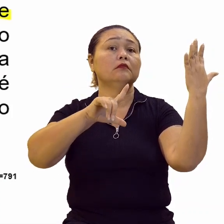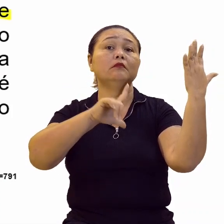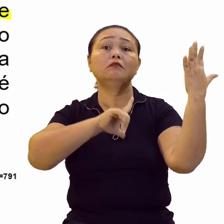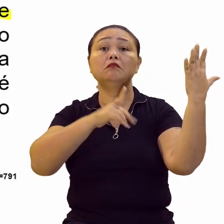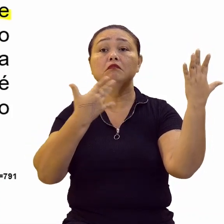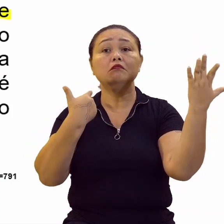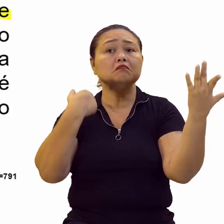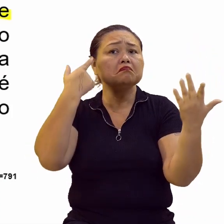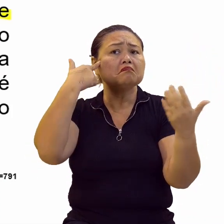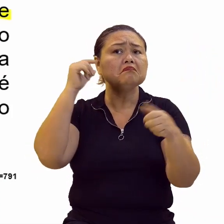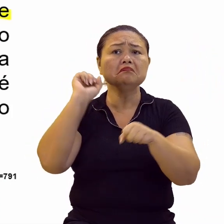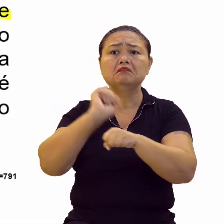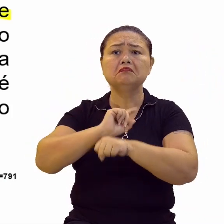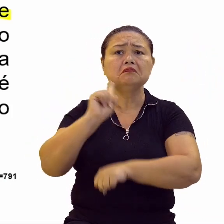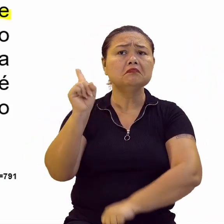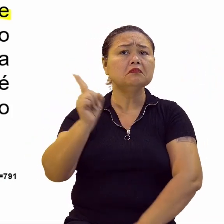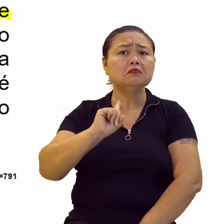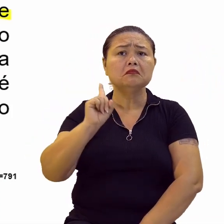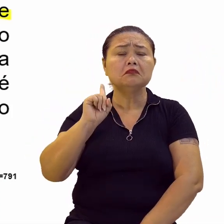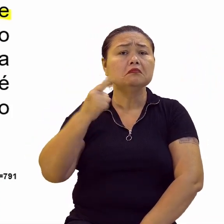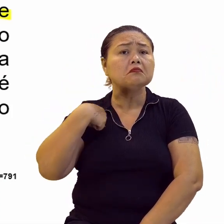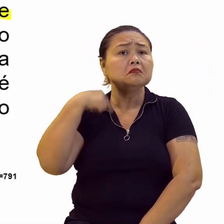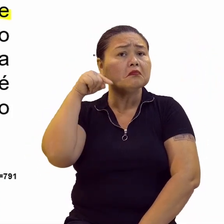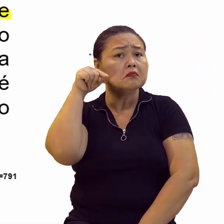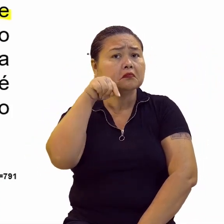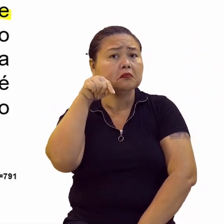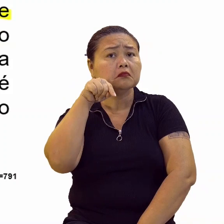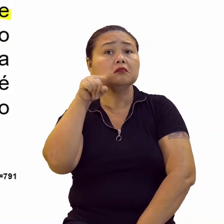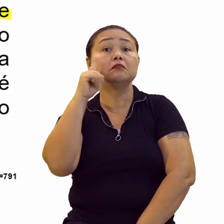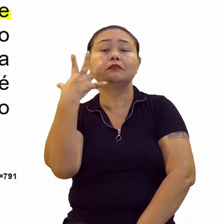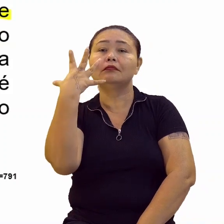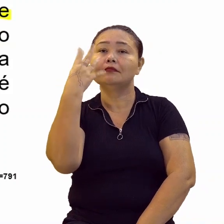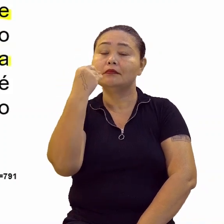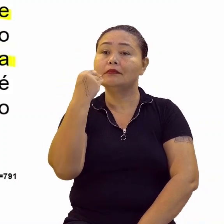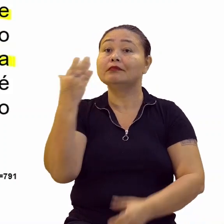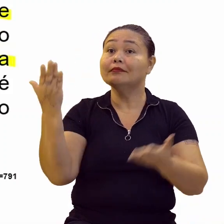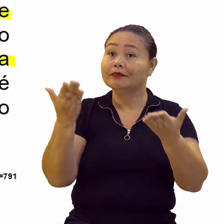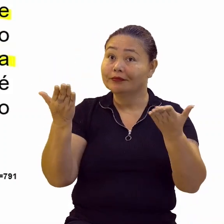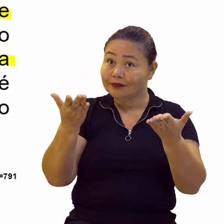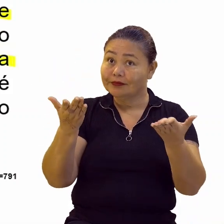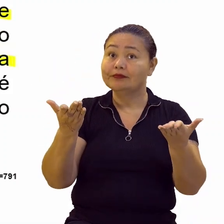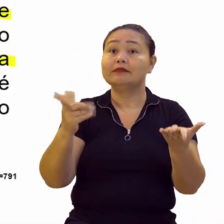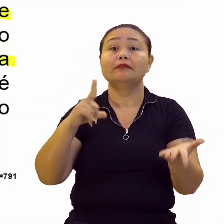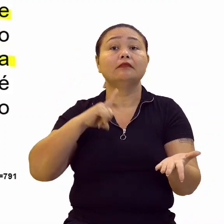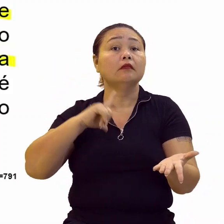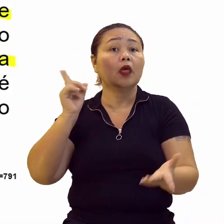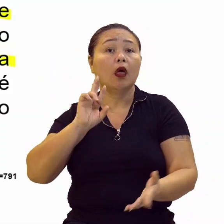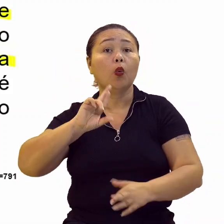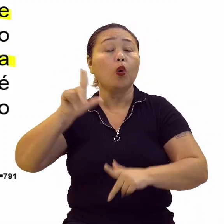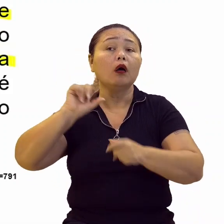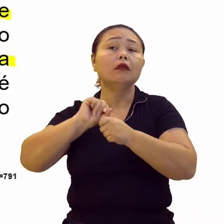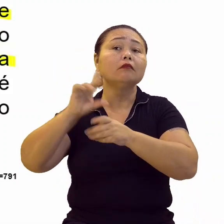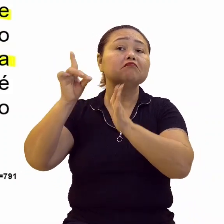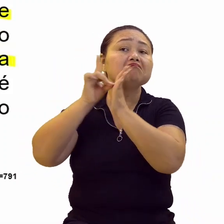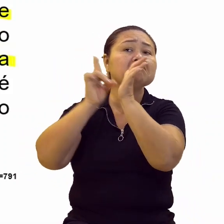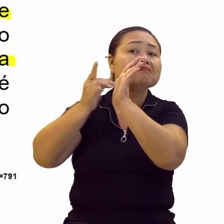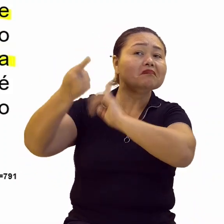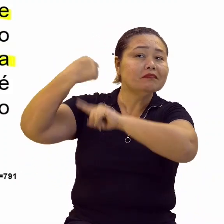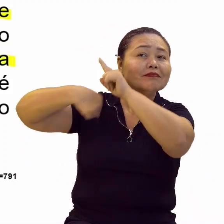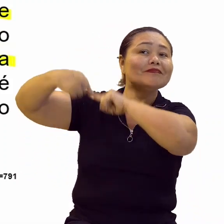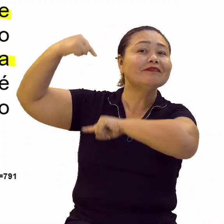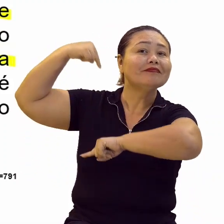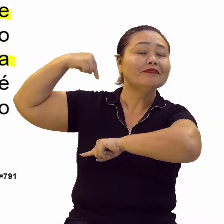não paramos para pensar que aquilo é considerado bonito hoje em dia, não era algumas décadas